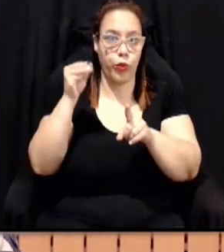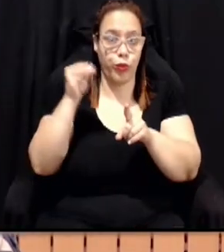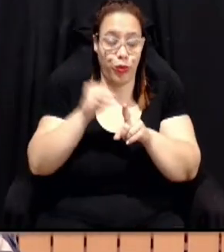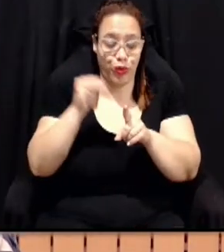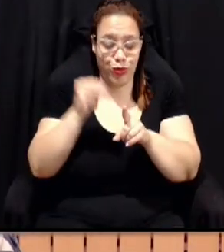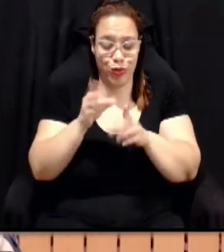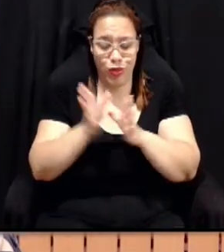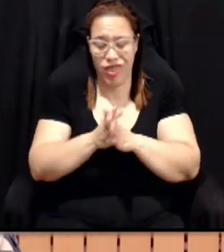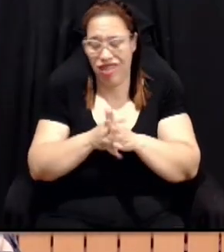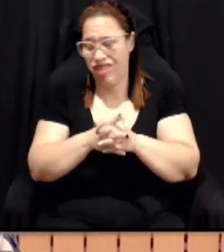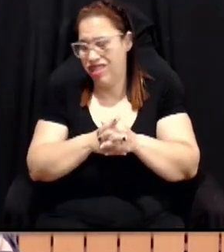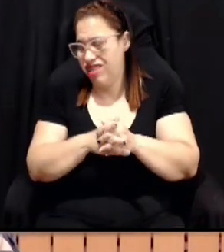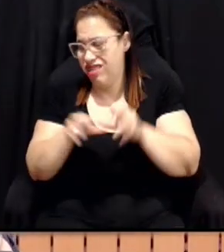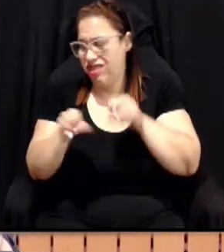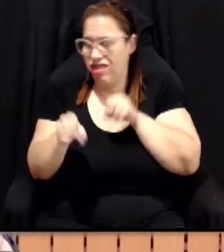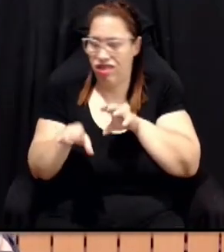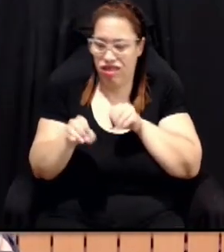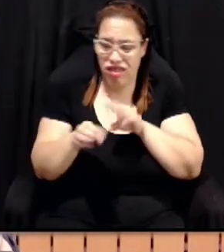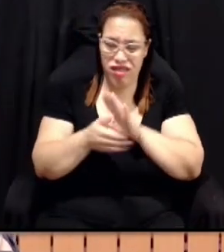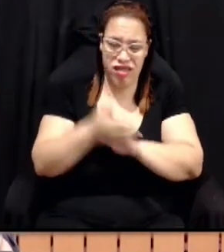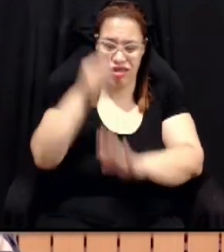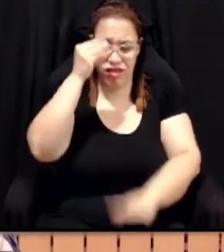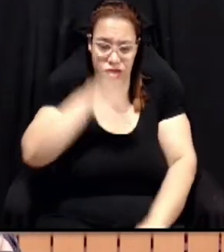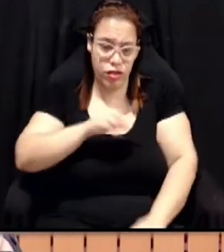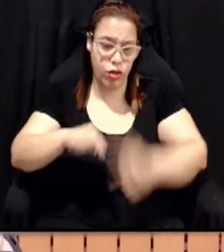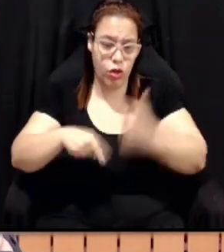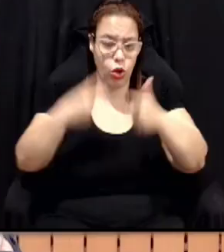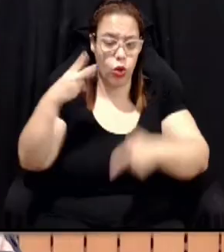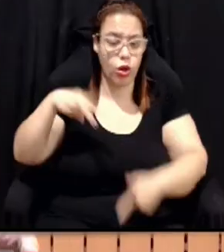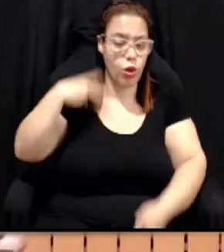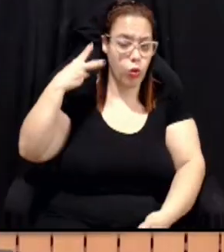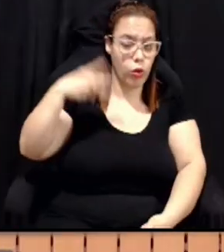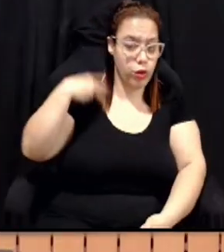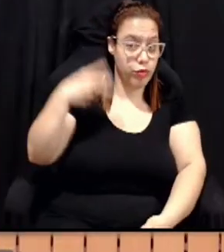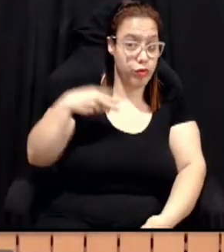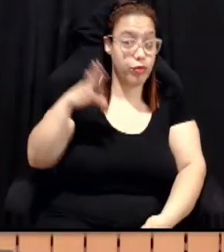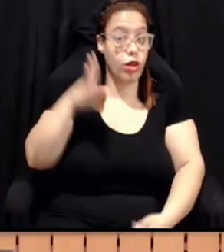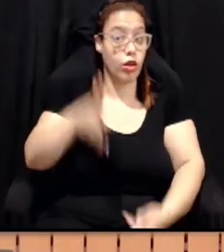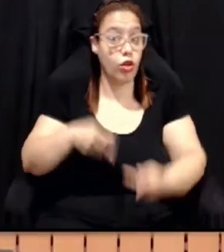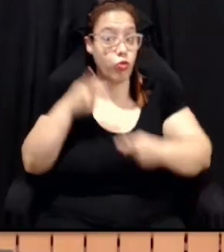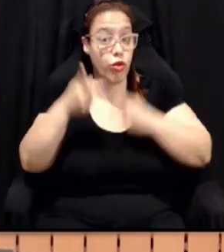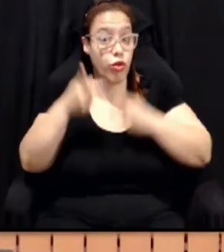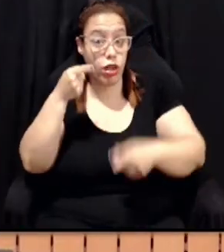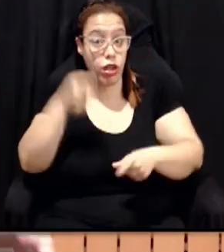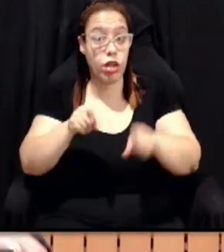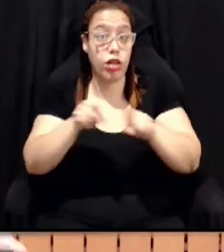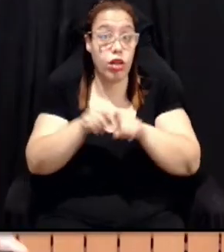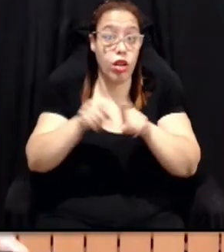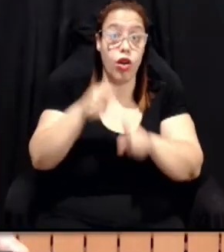seja na educação e seja em outras políticas. Já foi falado aqui também, e eu repito,